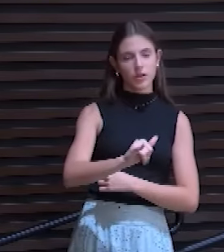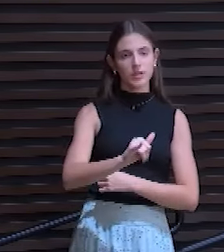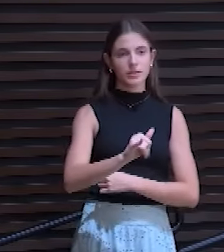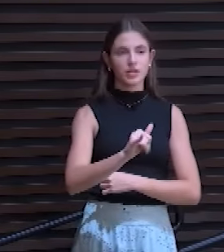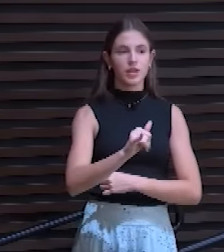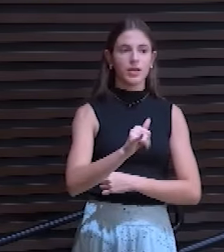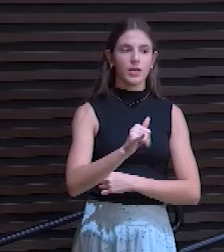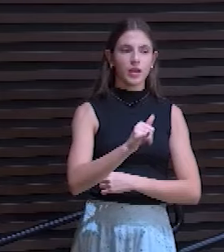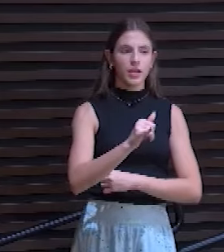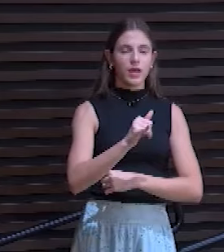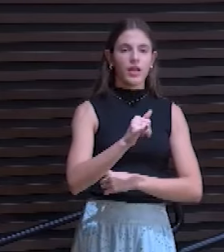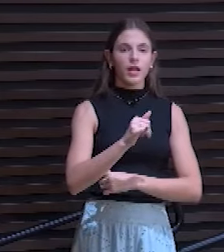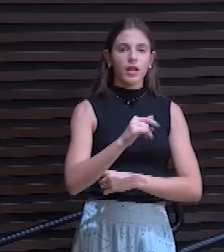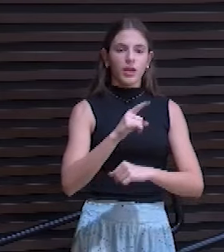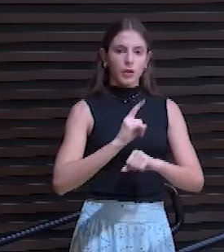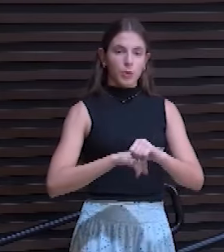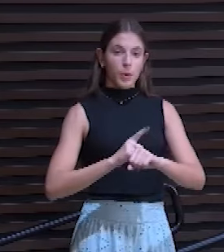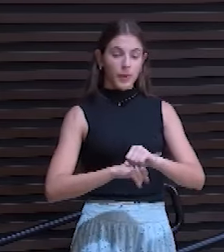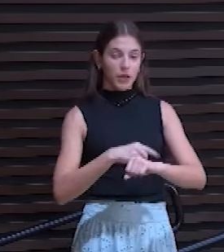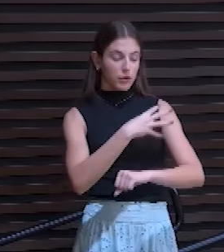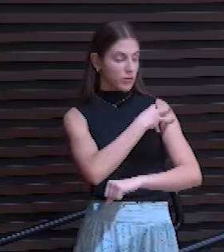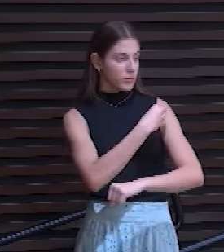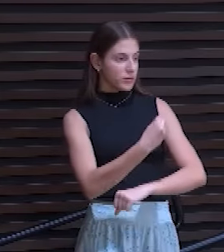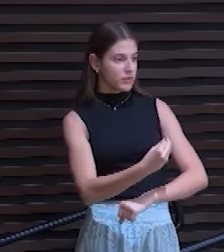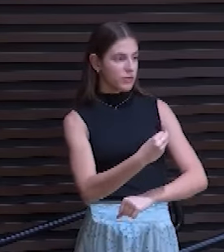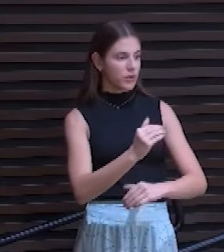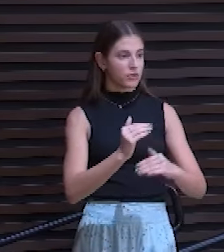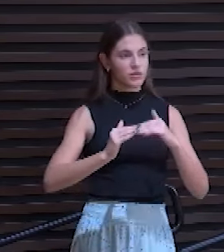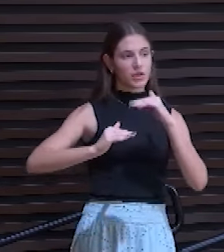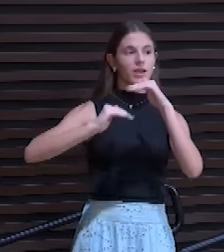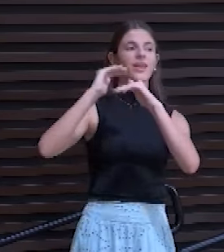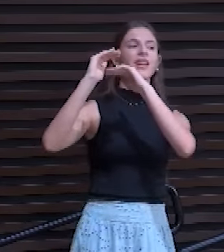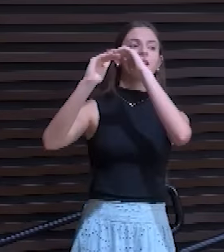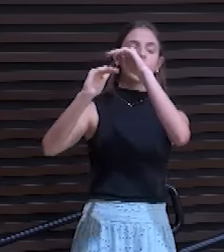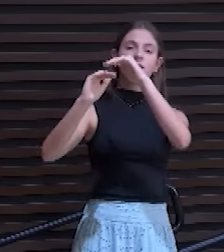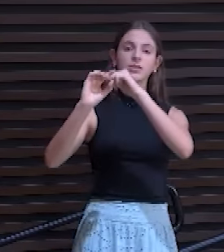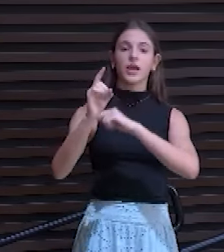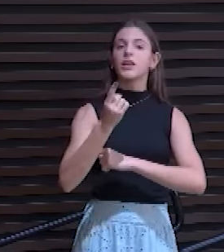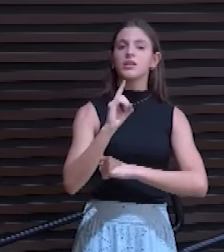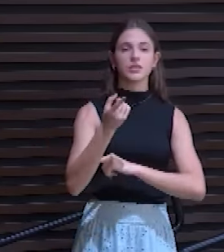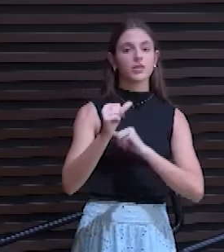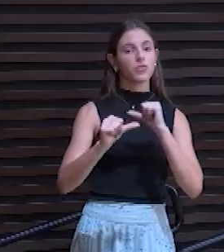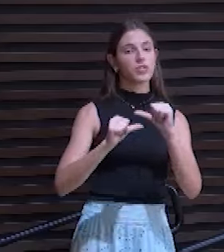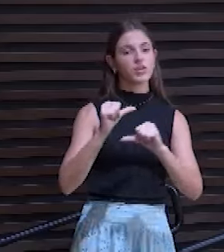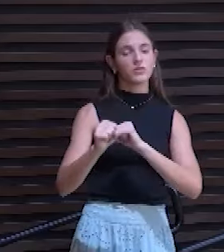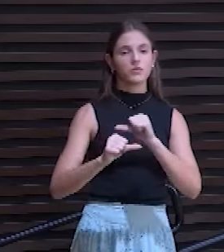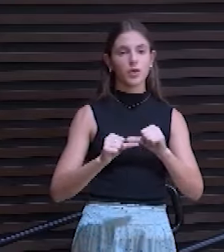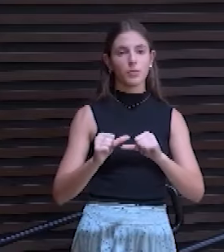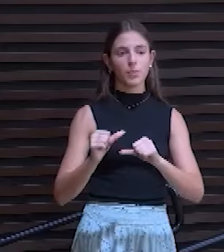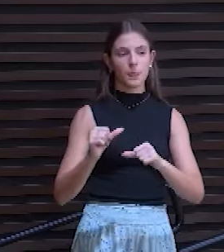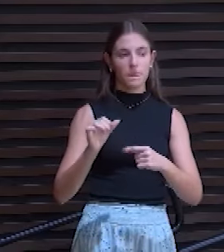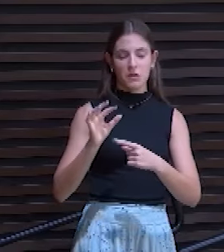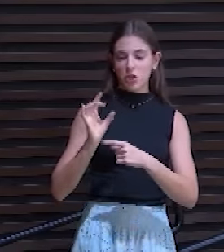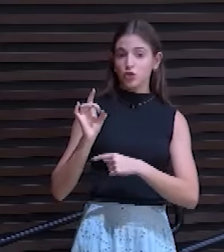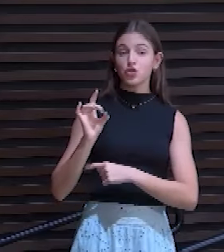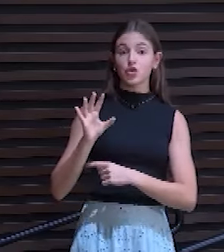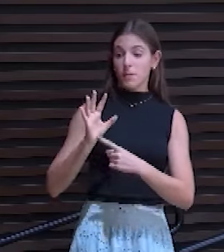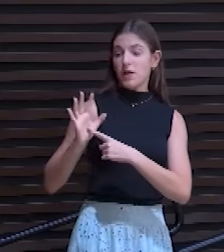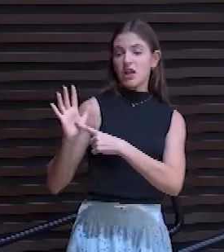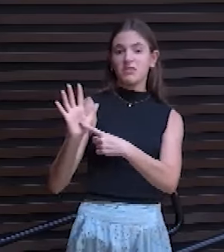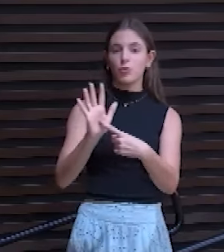crescem, amadurecem na vida e na retidão, eles não se tornam seus troféus, mas